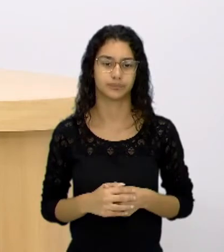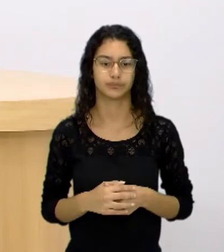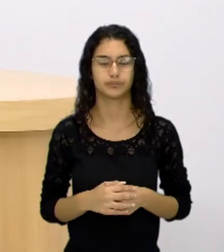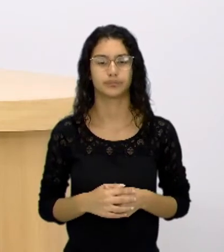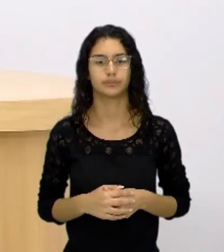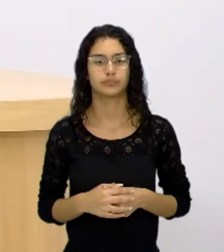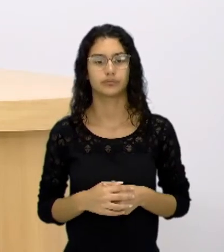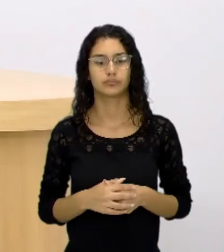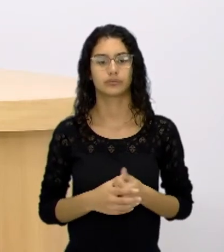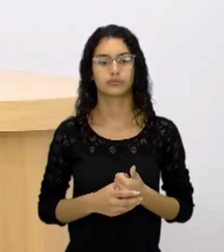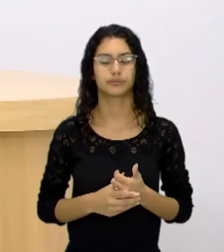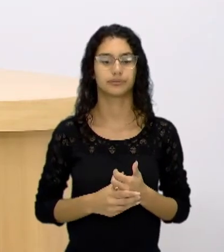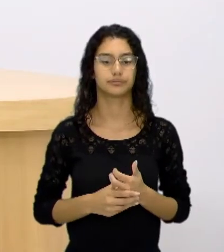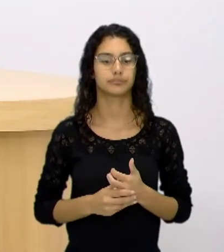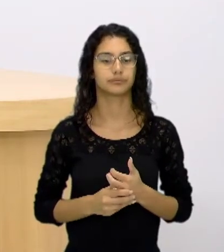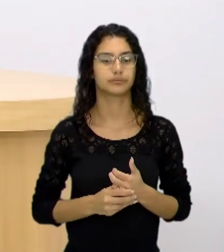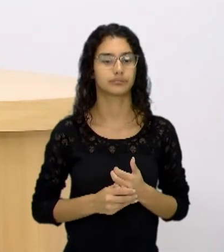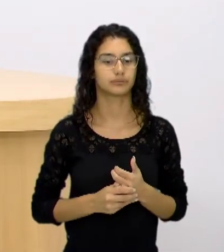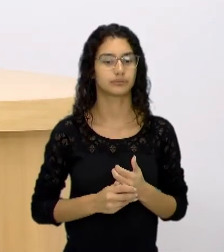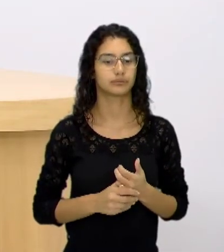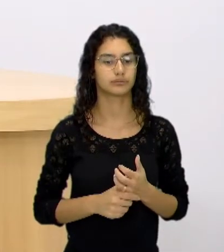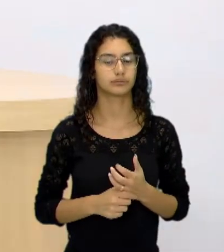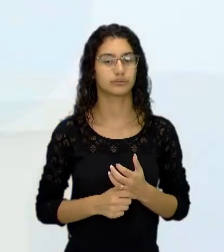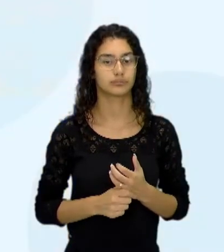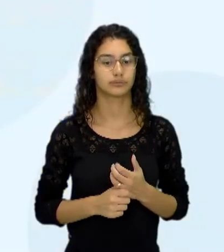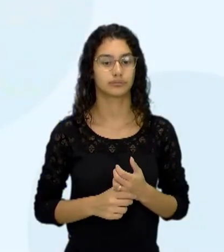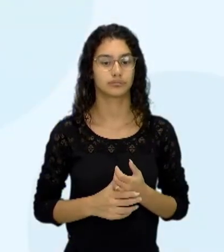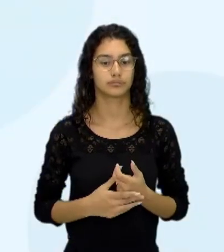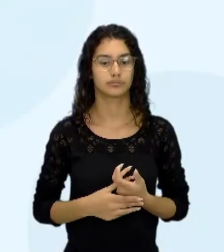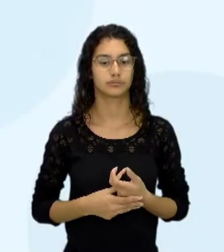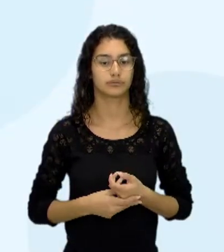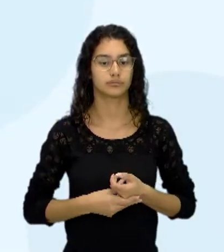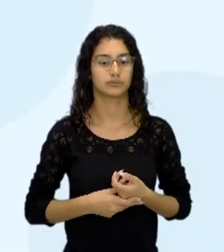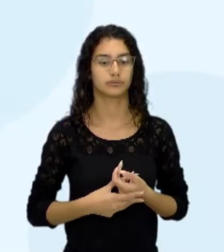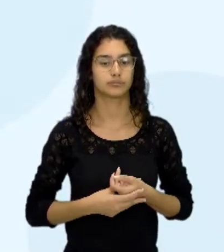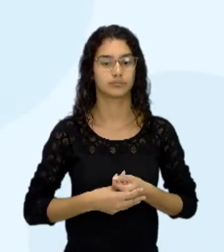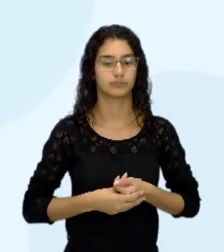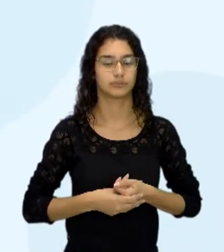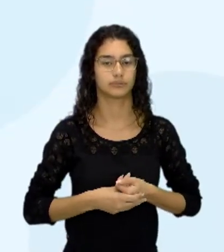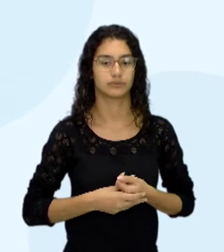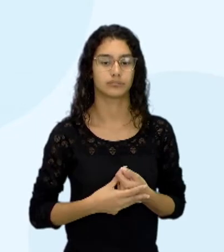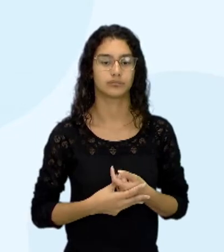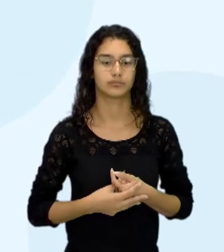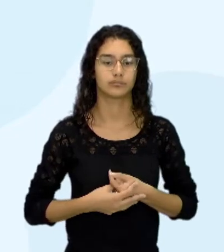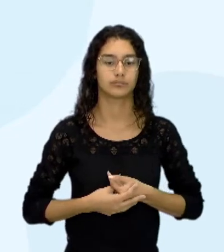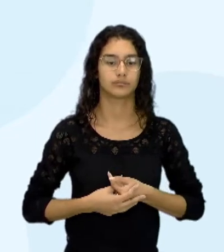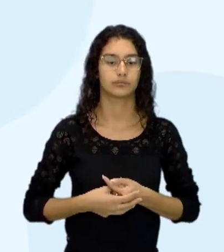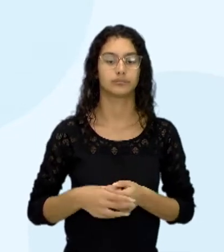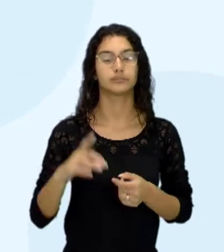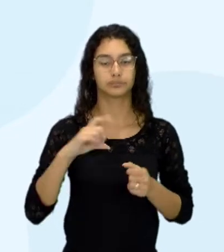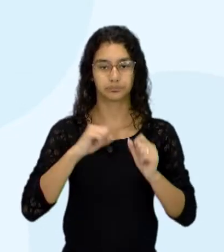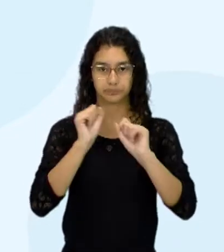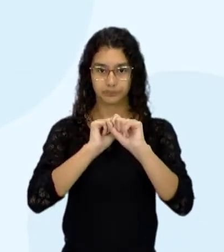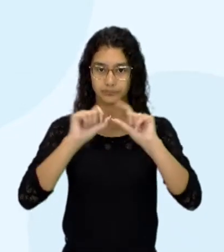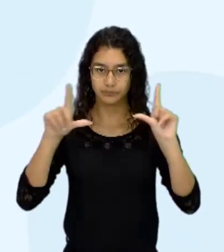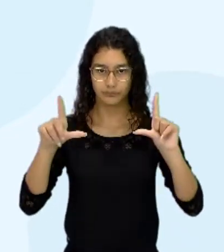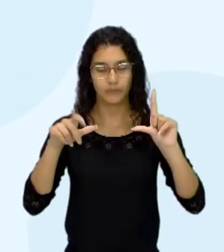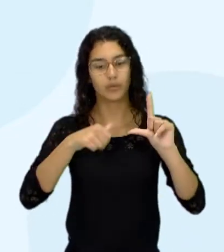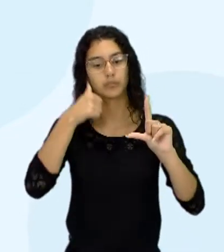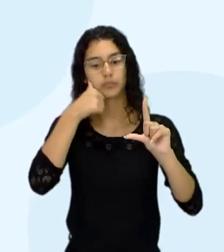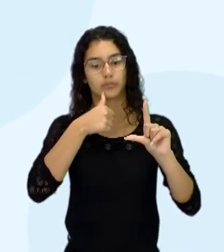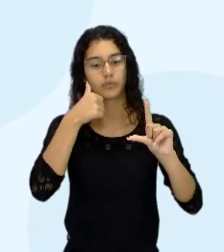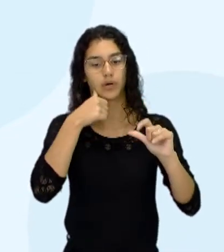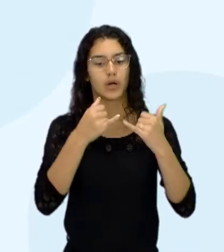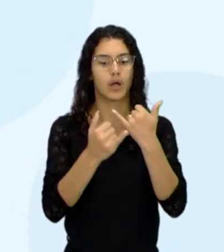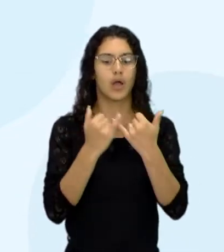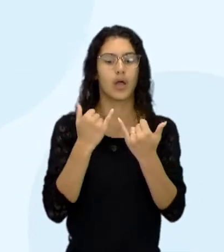lá. Vamos lá, a figura, para eles verem. Olha só, temos aí a imagem, né, de uma mulher, parece que ela